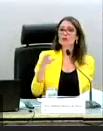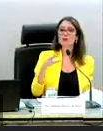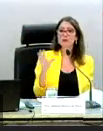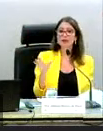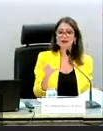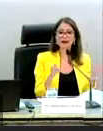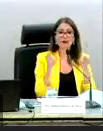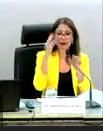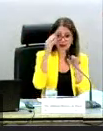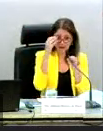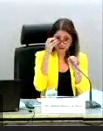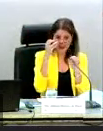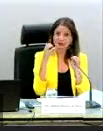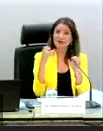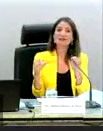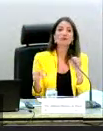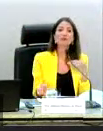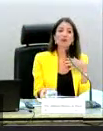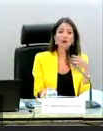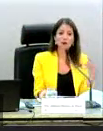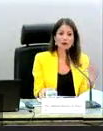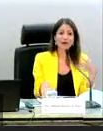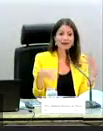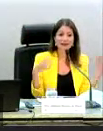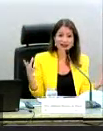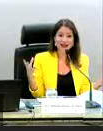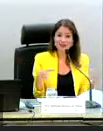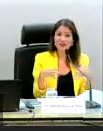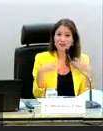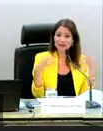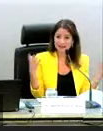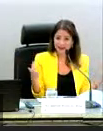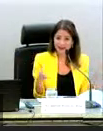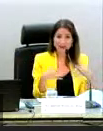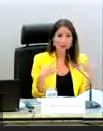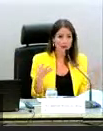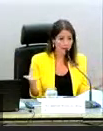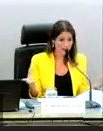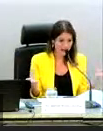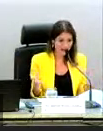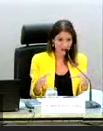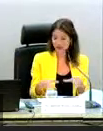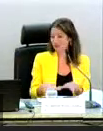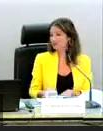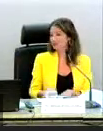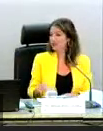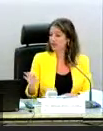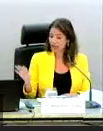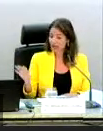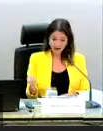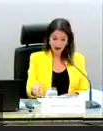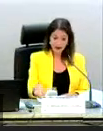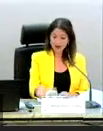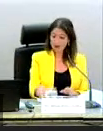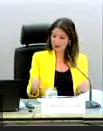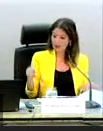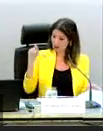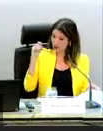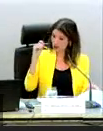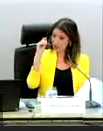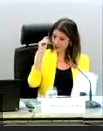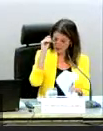Se eu não cumprimentei alguém aqui, sintam-se todos abraçados e abraçadas e cumprimentadas. Então, a